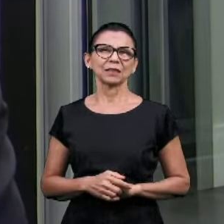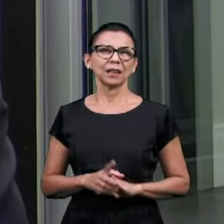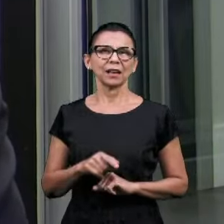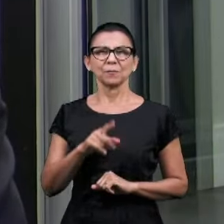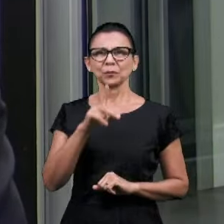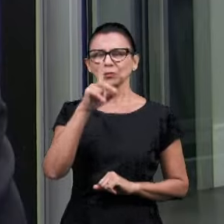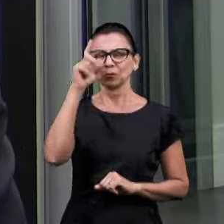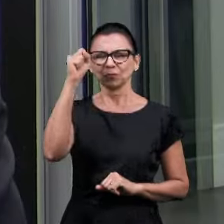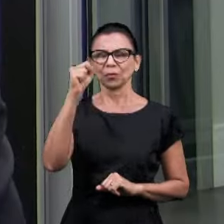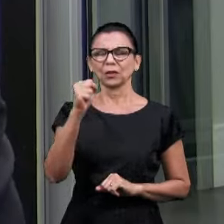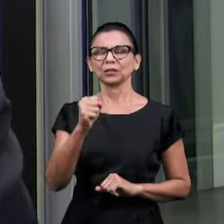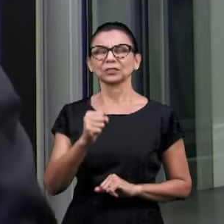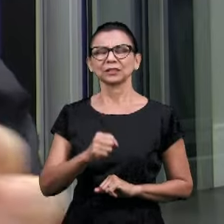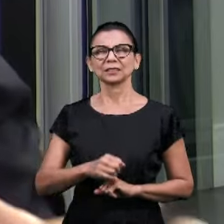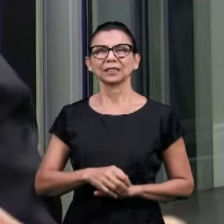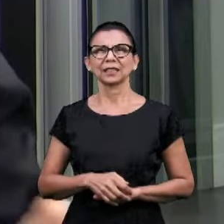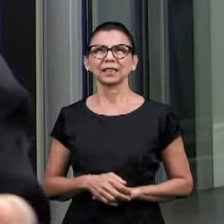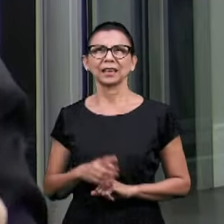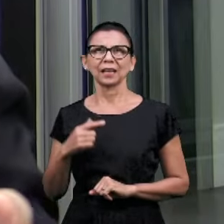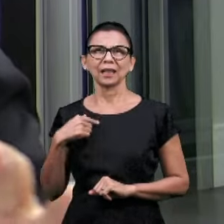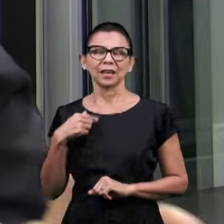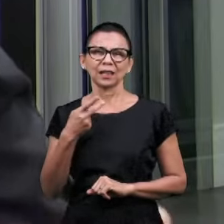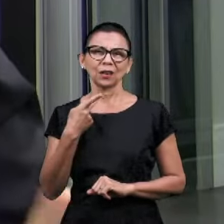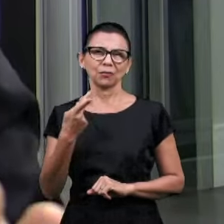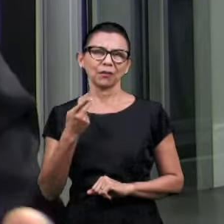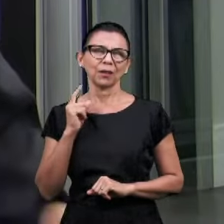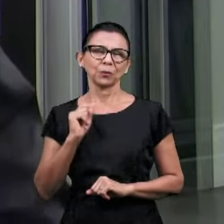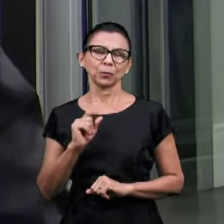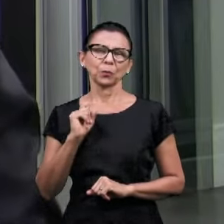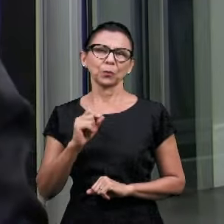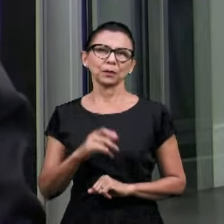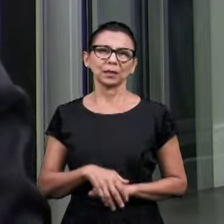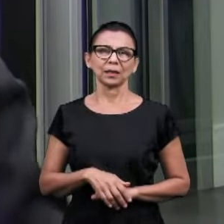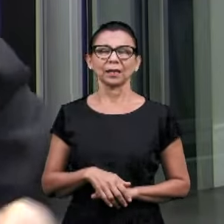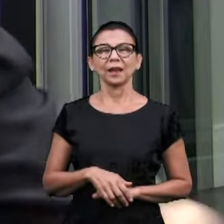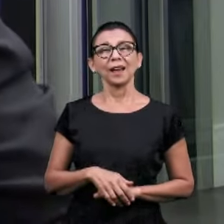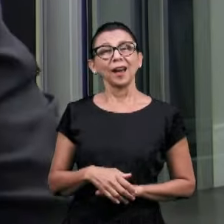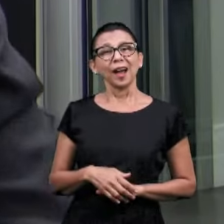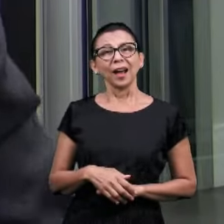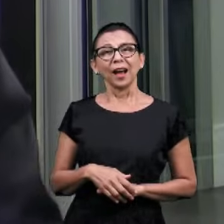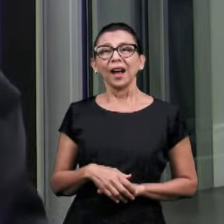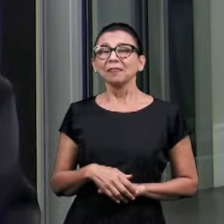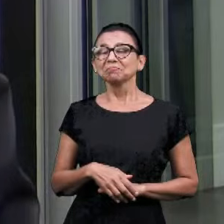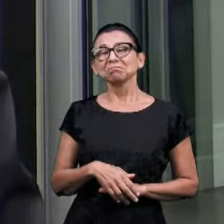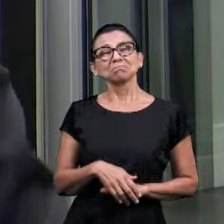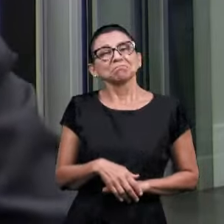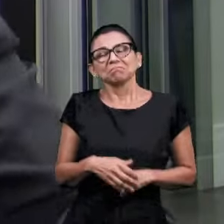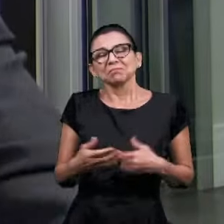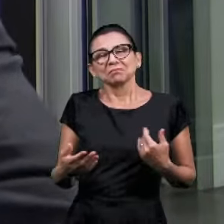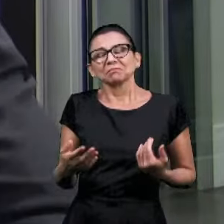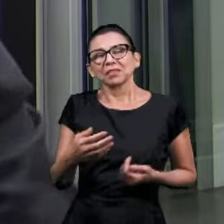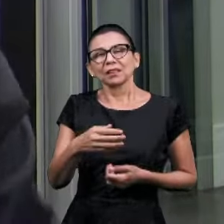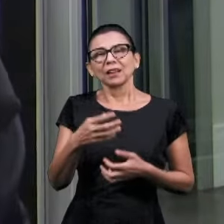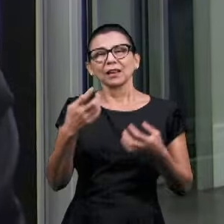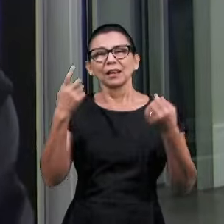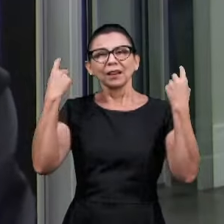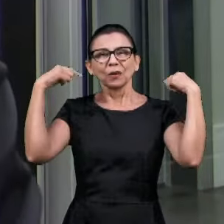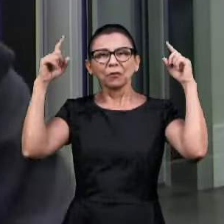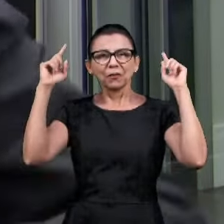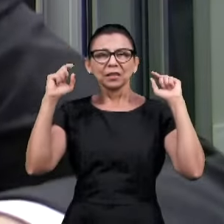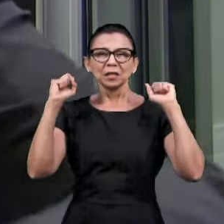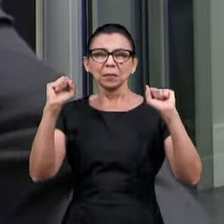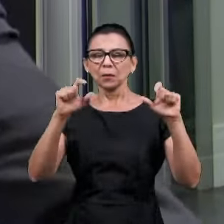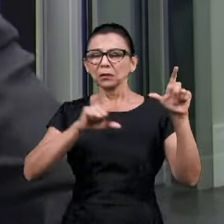Eu brinco às vezes, né? A ovelha, ela pode se dar o luxo de escolher. Eu quero reunir aqui, é mais próximo, mais perto, é